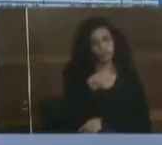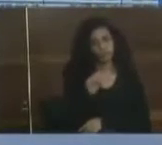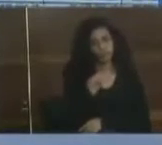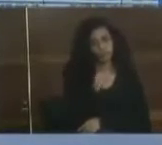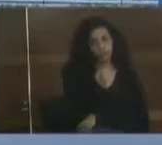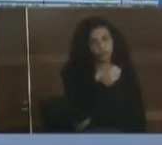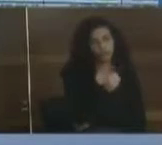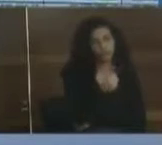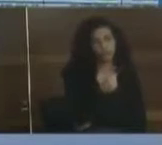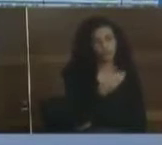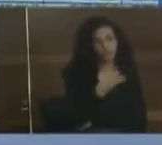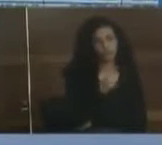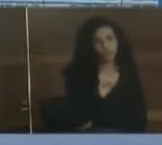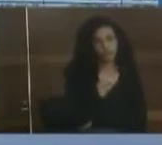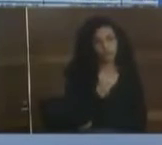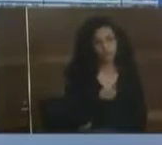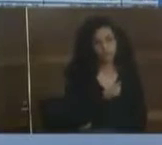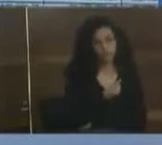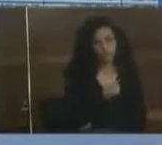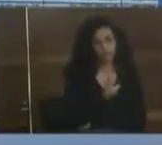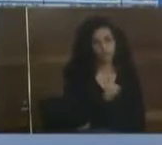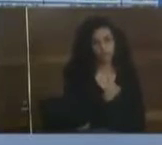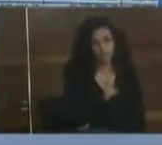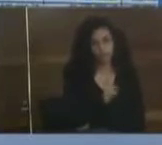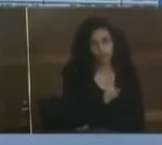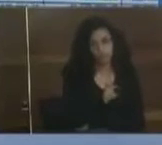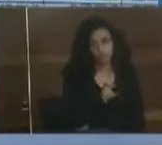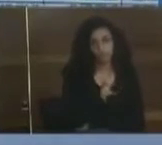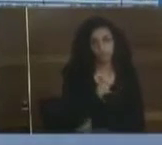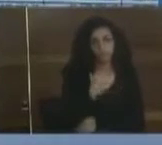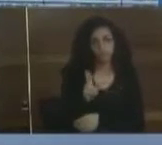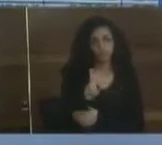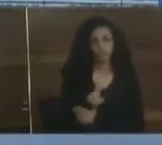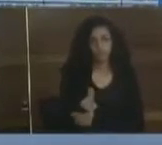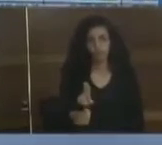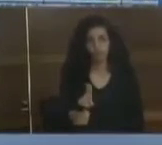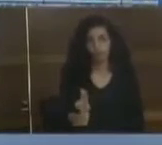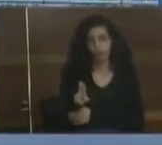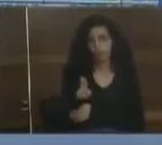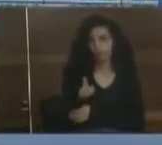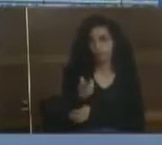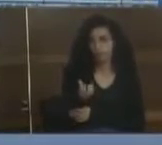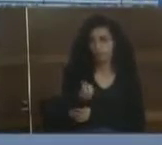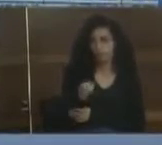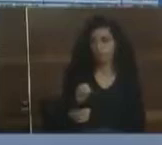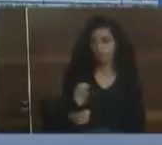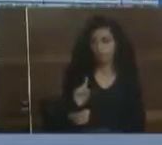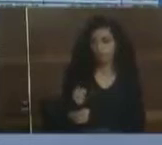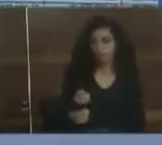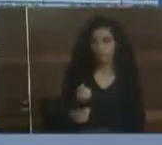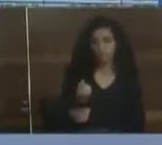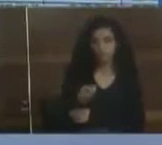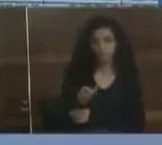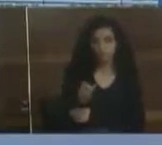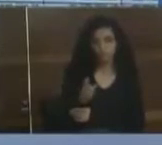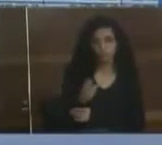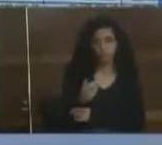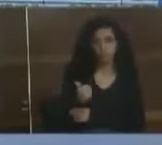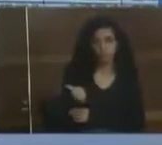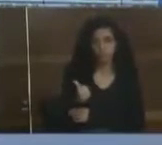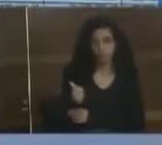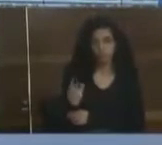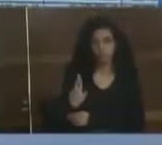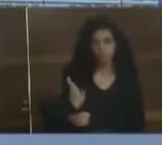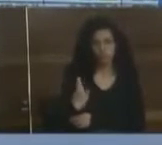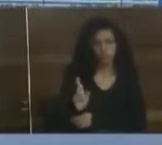814 mil r$340 despesas empenhadas no terceiro quadrimestre 69 1311 reais